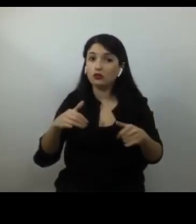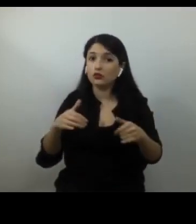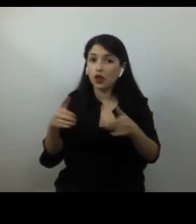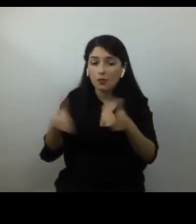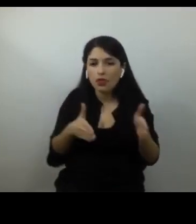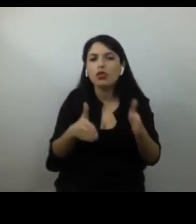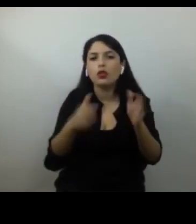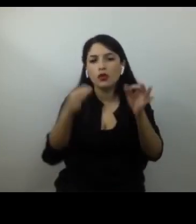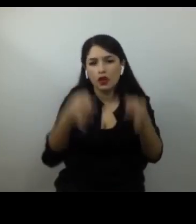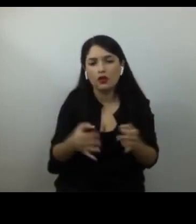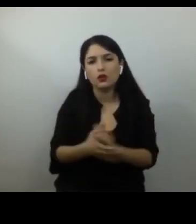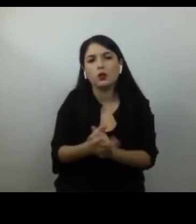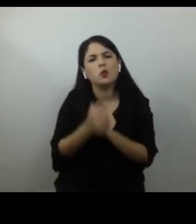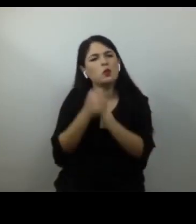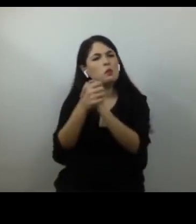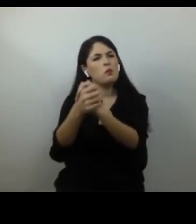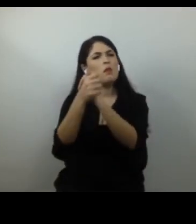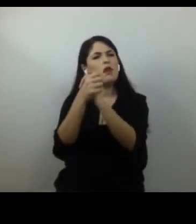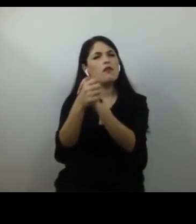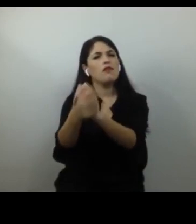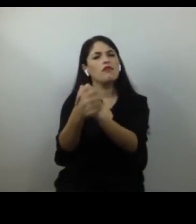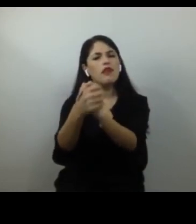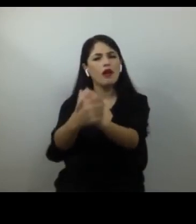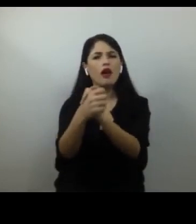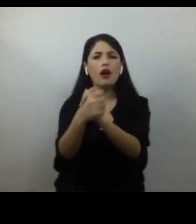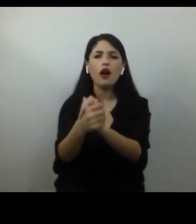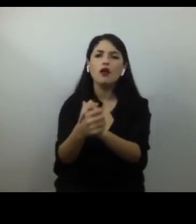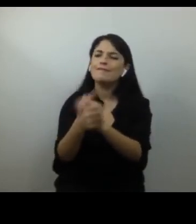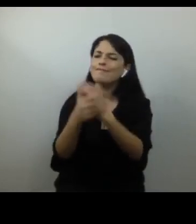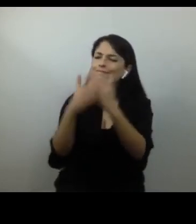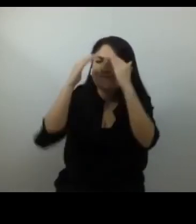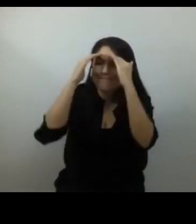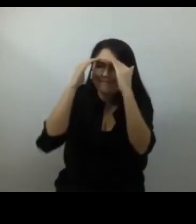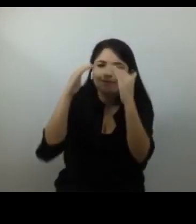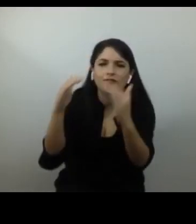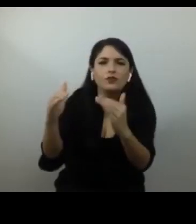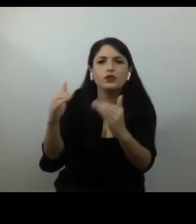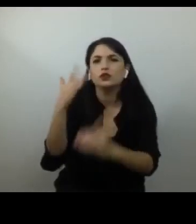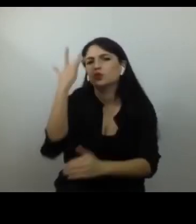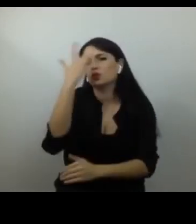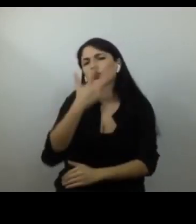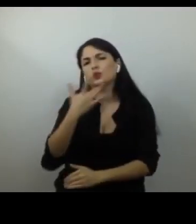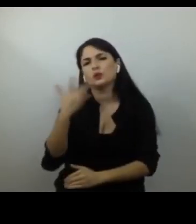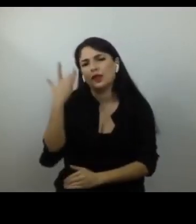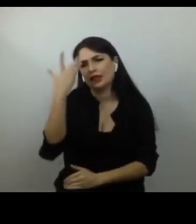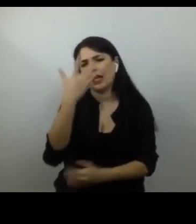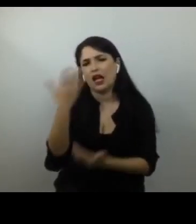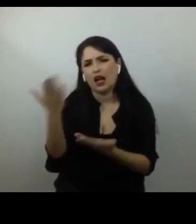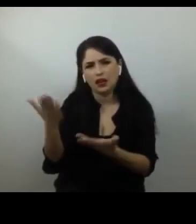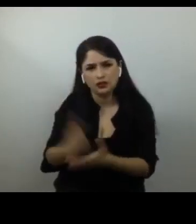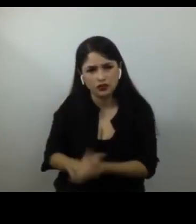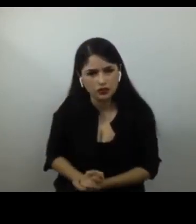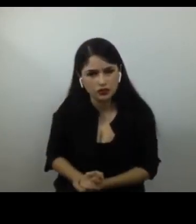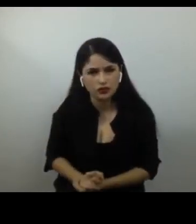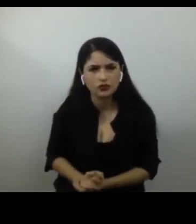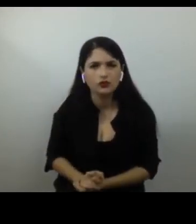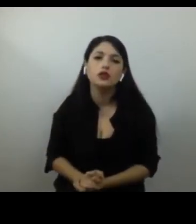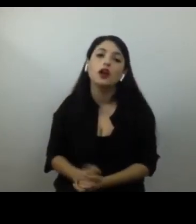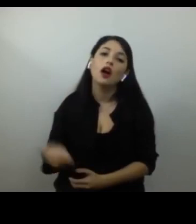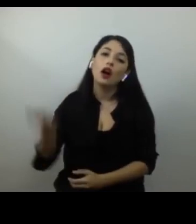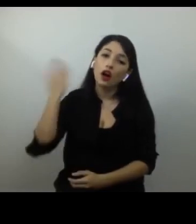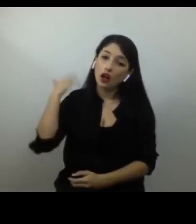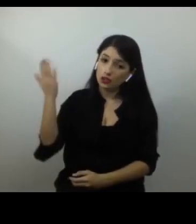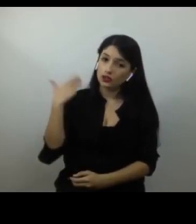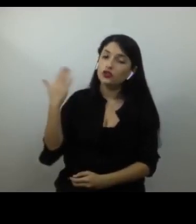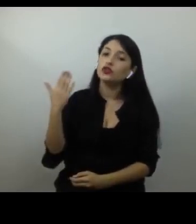muita efusividade, muito respeito, o meu colega, Fernando Haddad, dizer que já tive a honra de recebê-lo